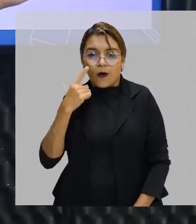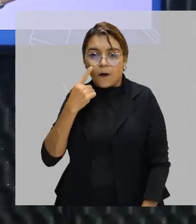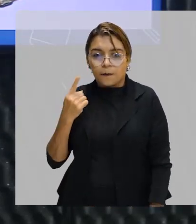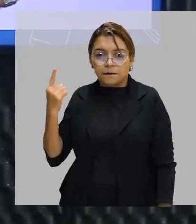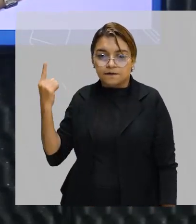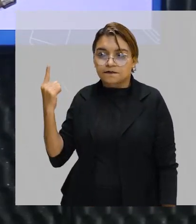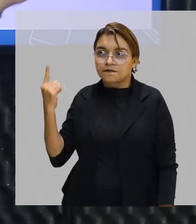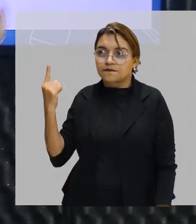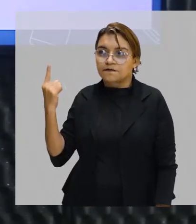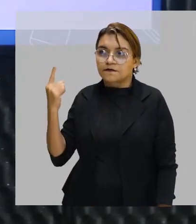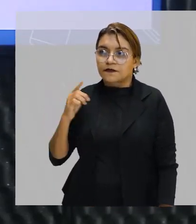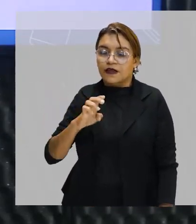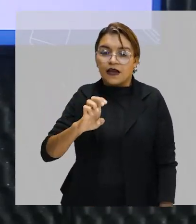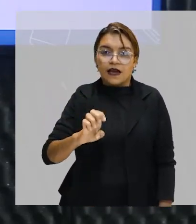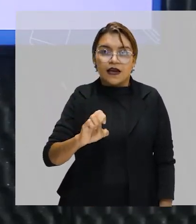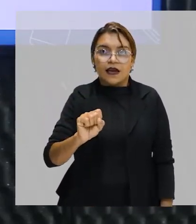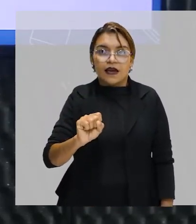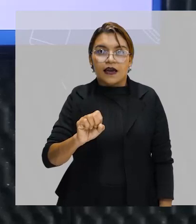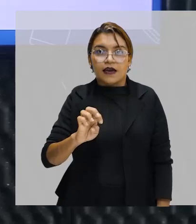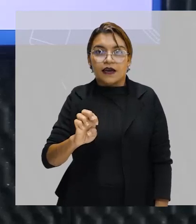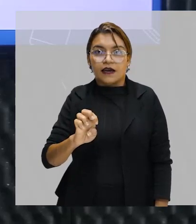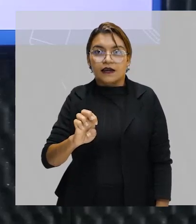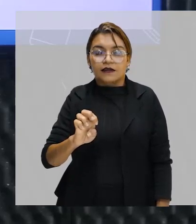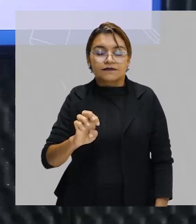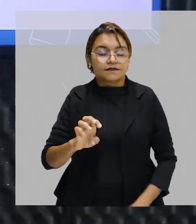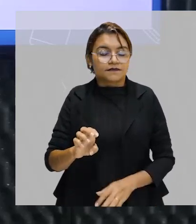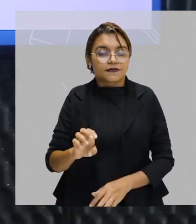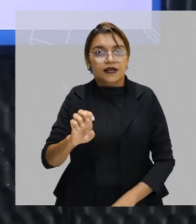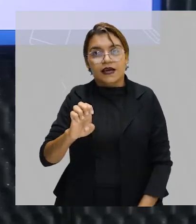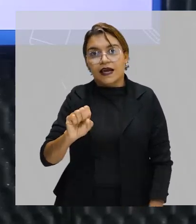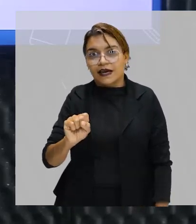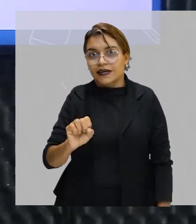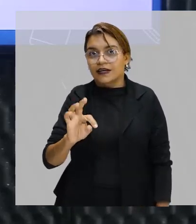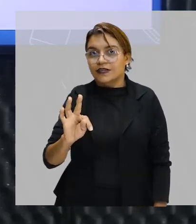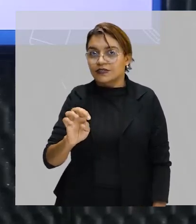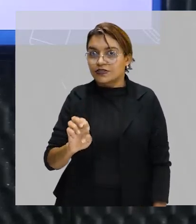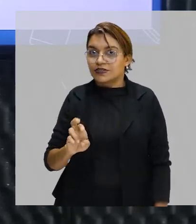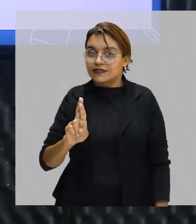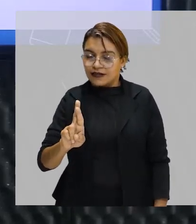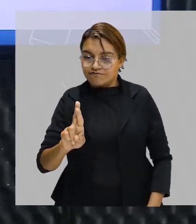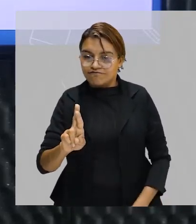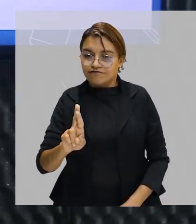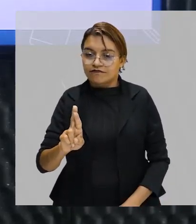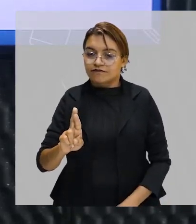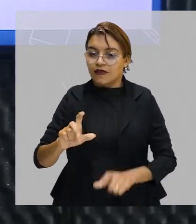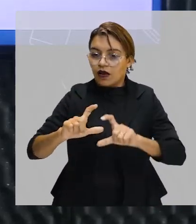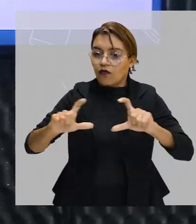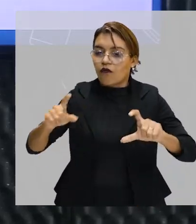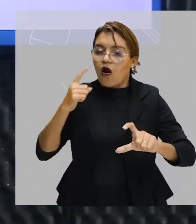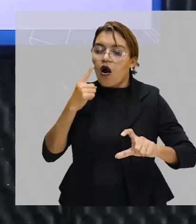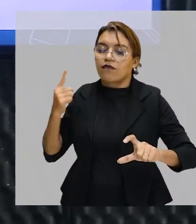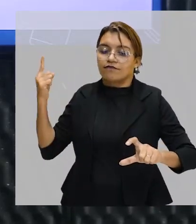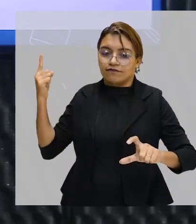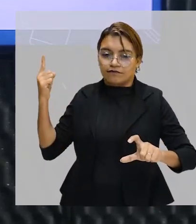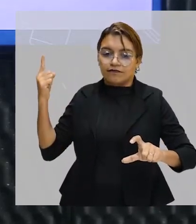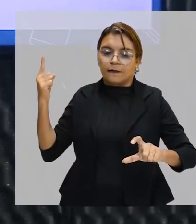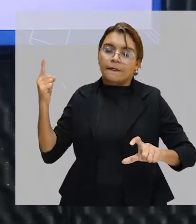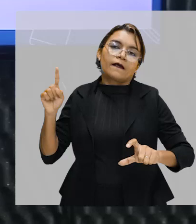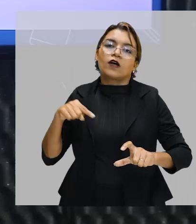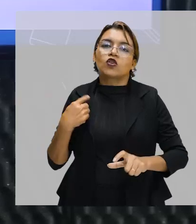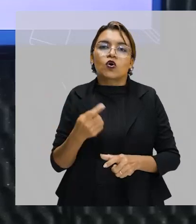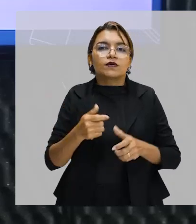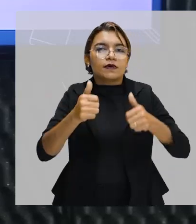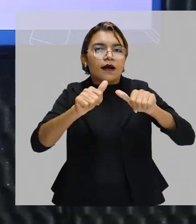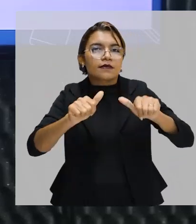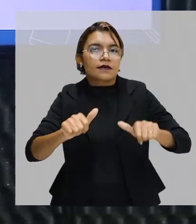essa estrutura aqui. Então, mais na frente, claro, nós vamos abordar essa classe funcional, essa